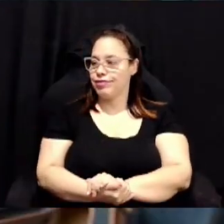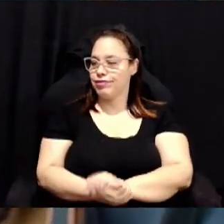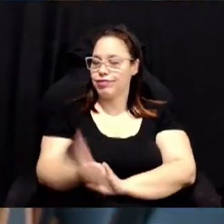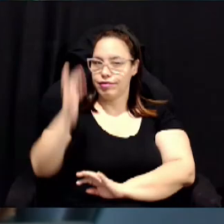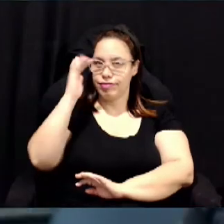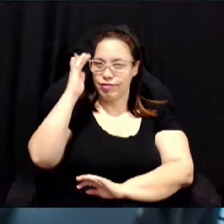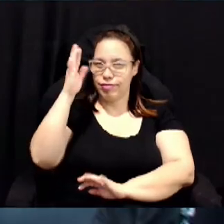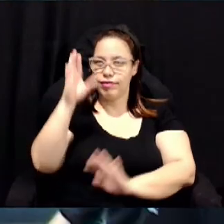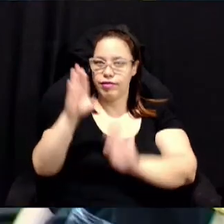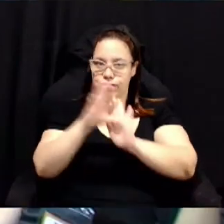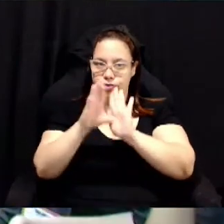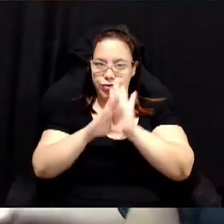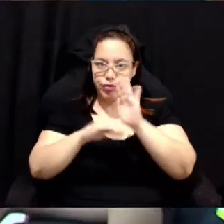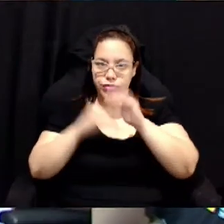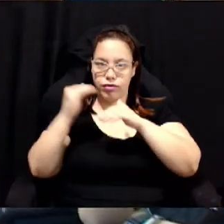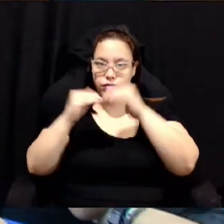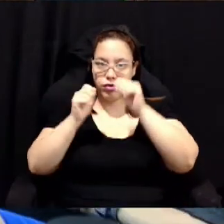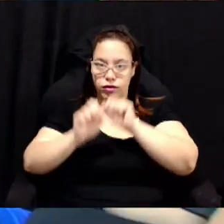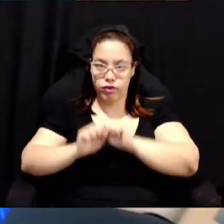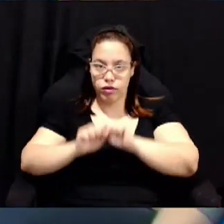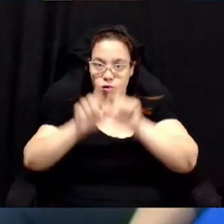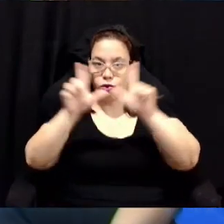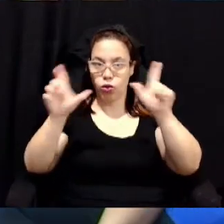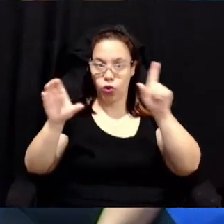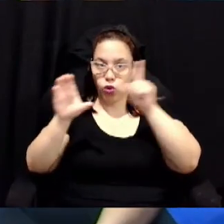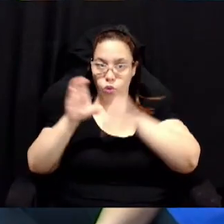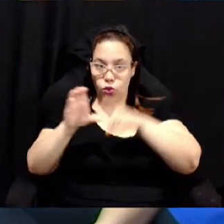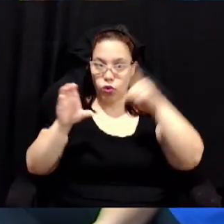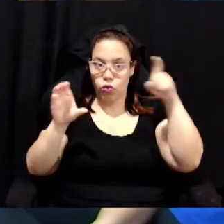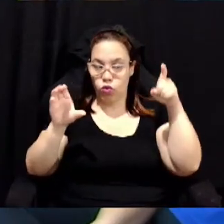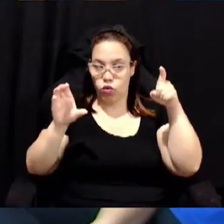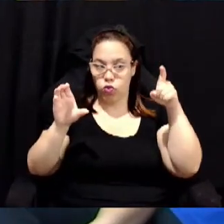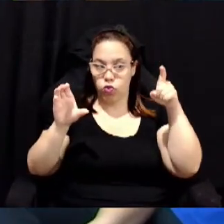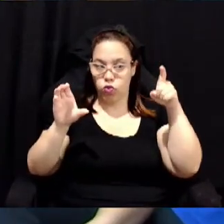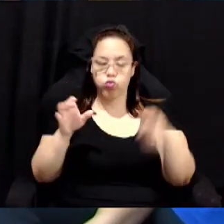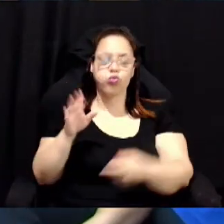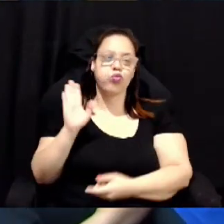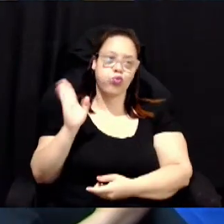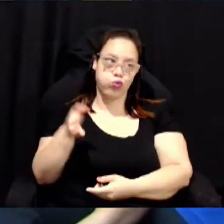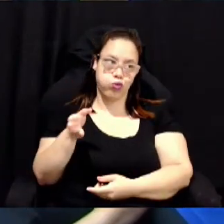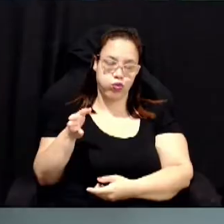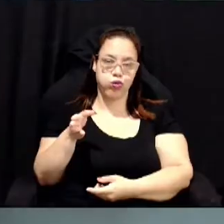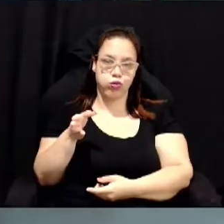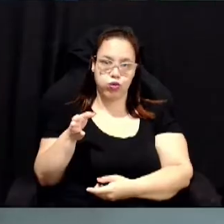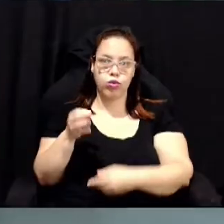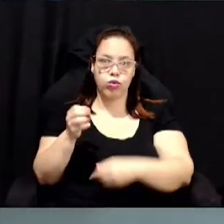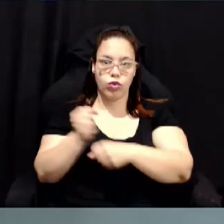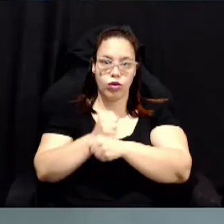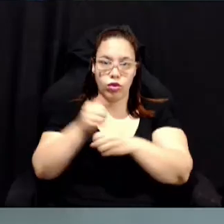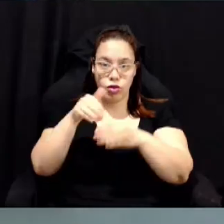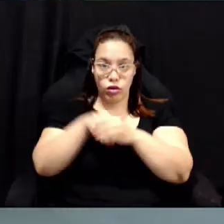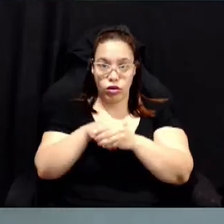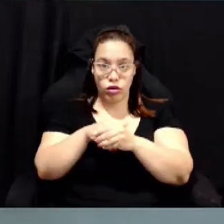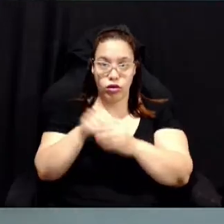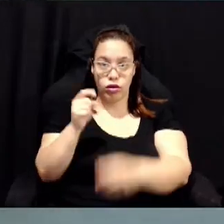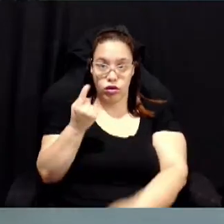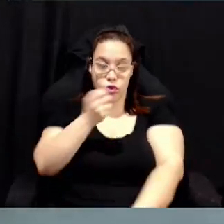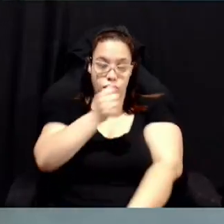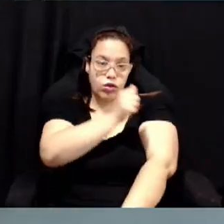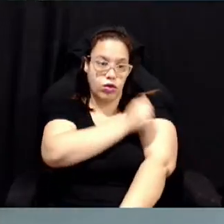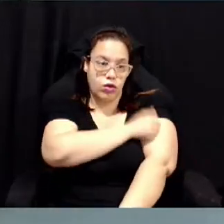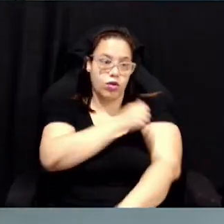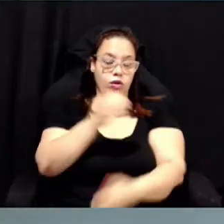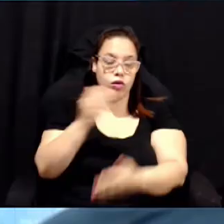desenvolver o protagonismo juvenil. E nós tivemos assim casos já, inclusive na última eleição, de uma jovem vereadora que participou